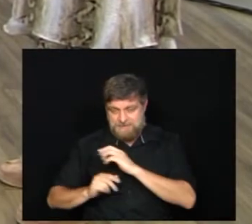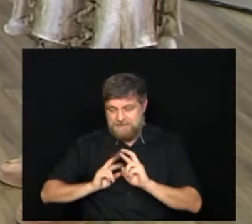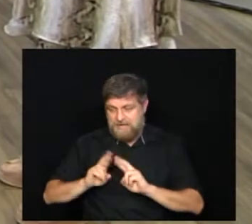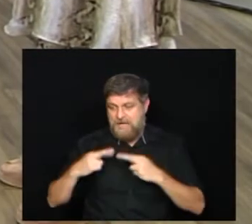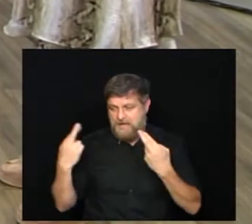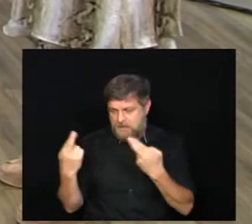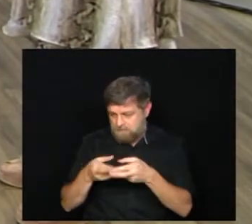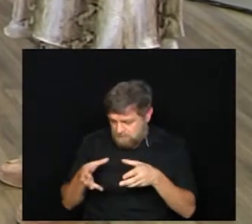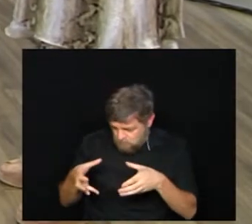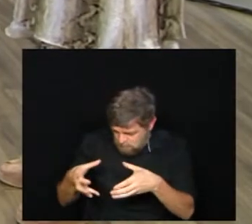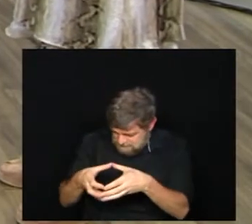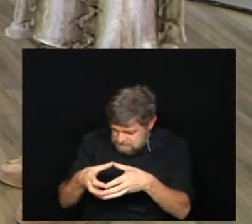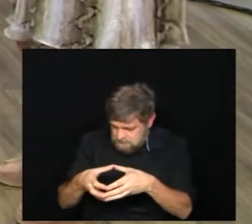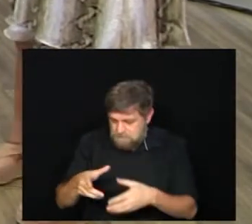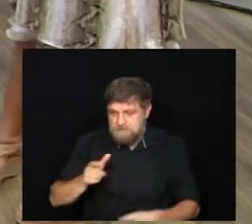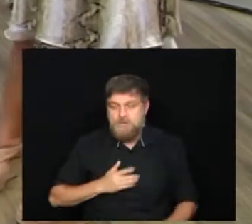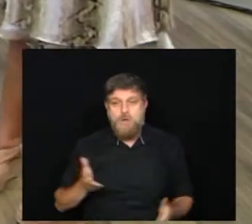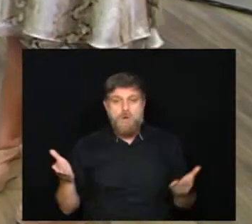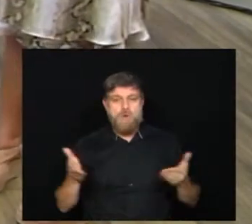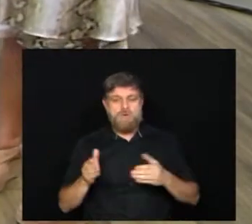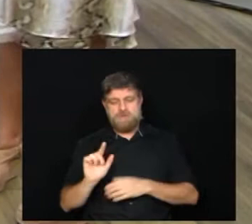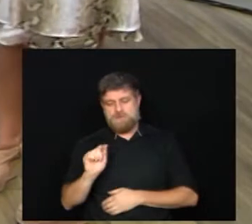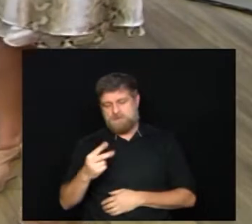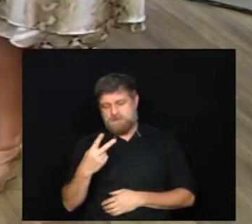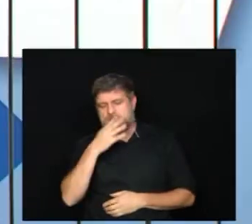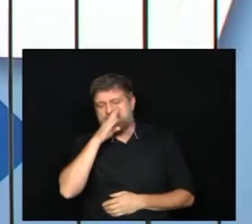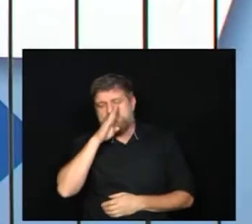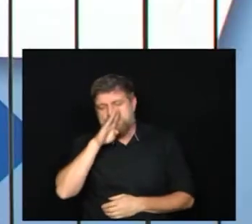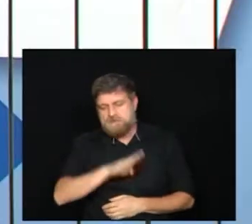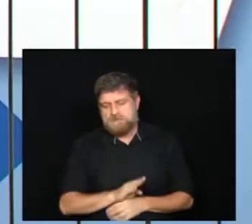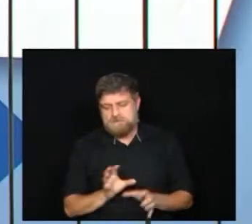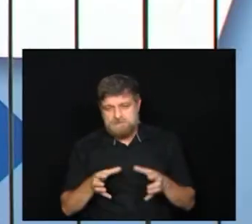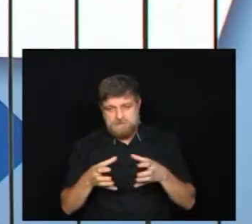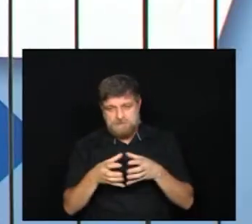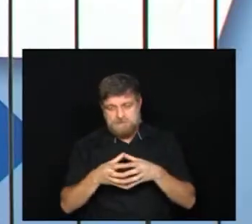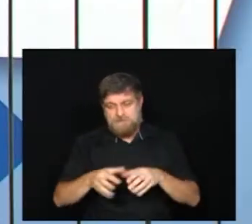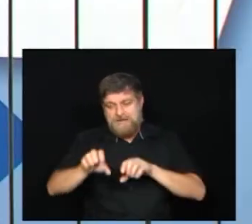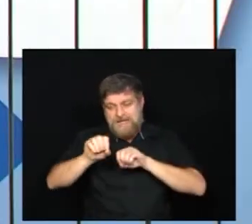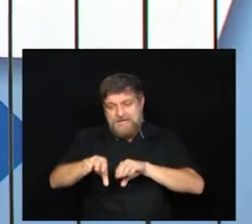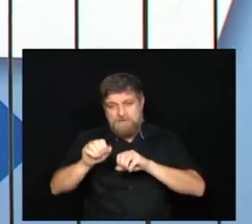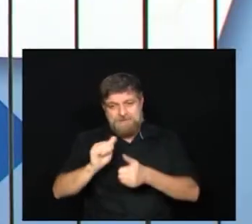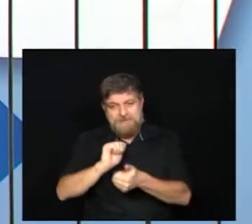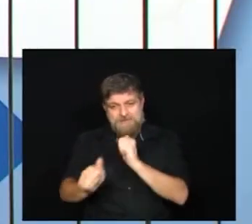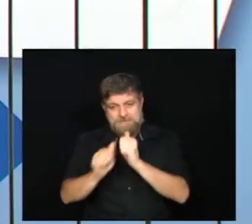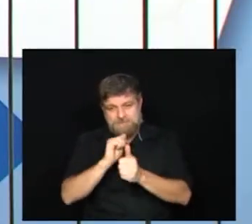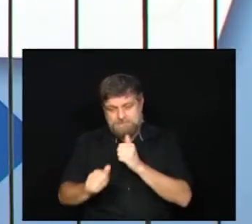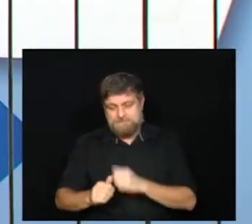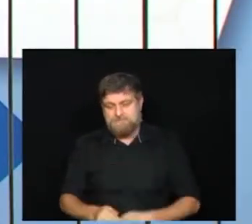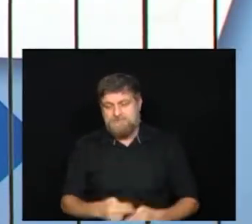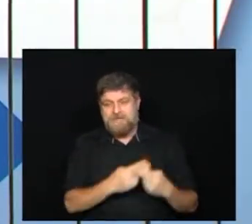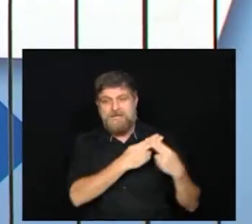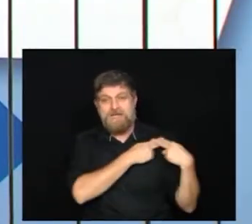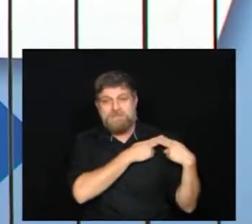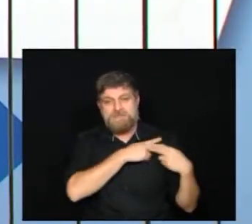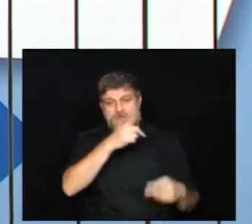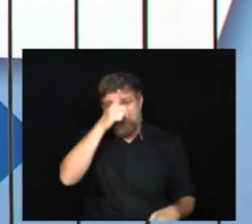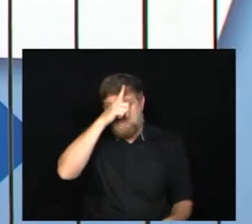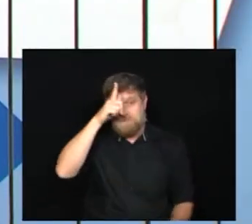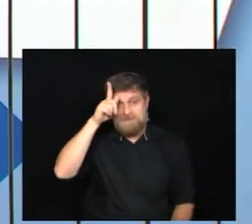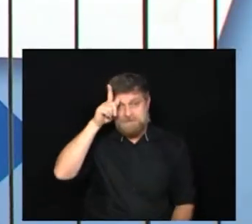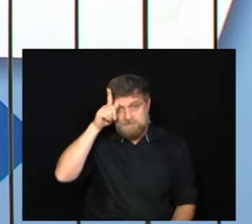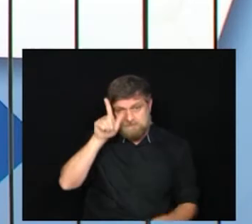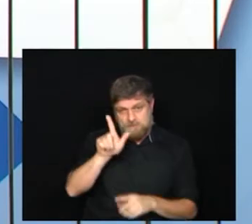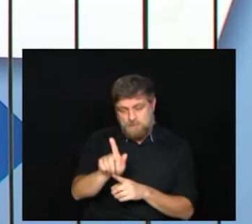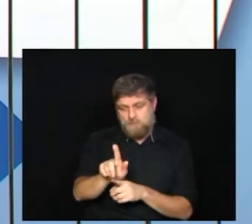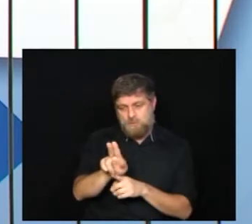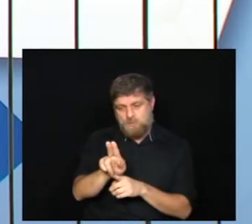de comissão. Hoje, quem se reúne às 2 horas é a Comissão de Educação e Esporte, presidida pelo vereador